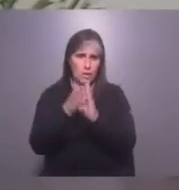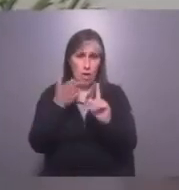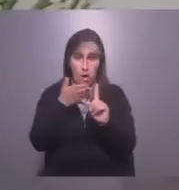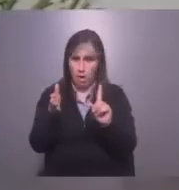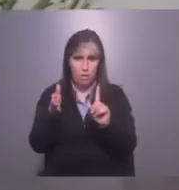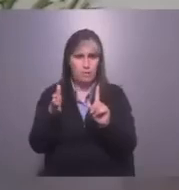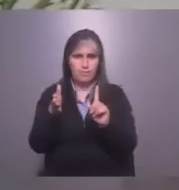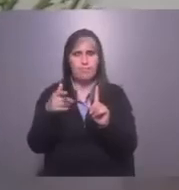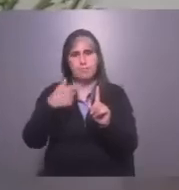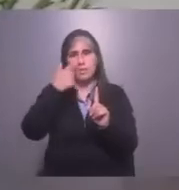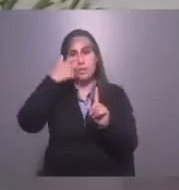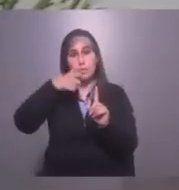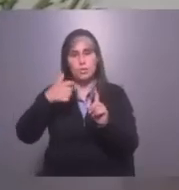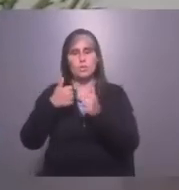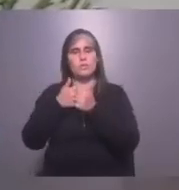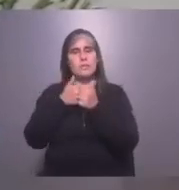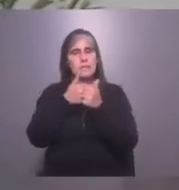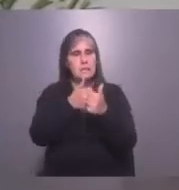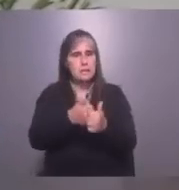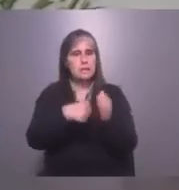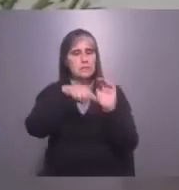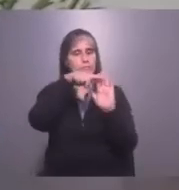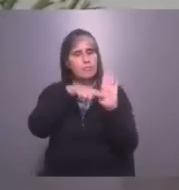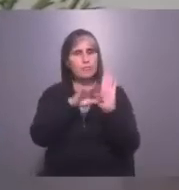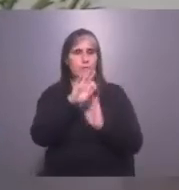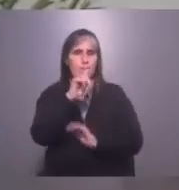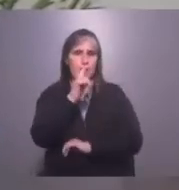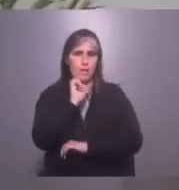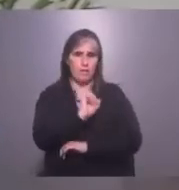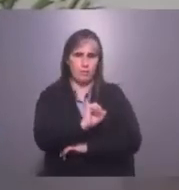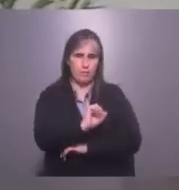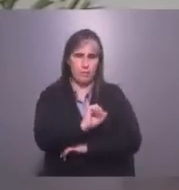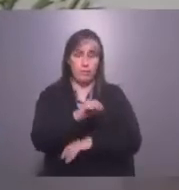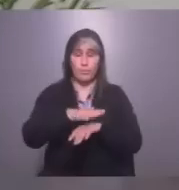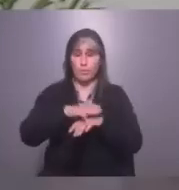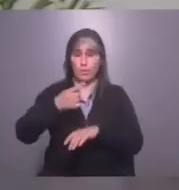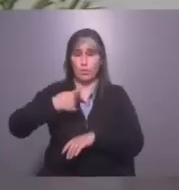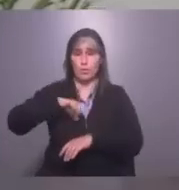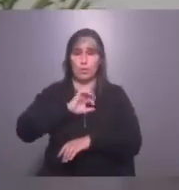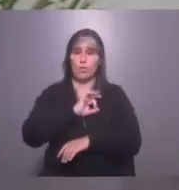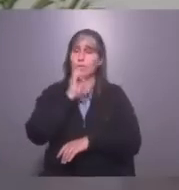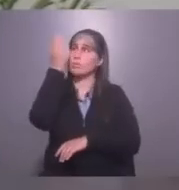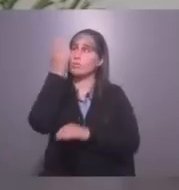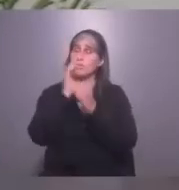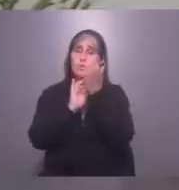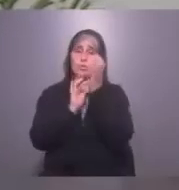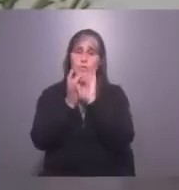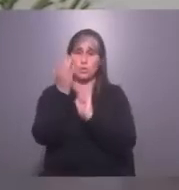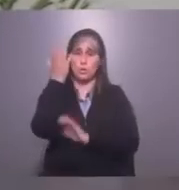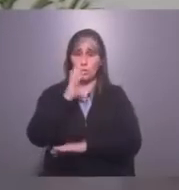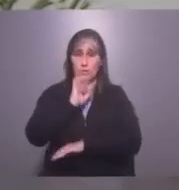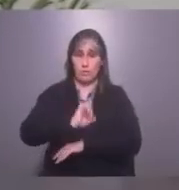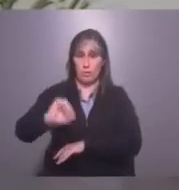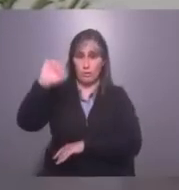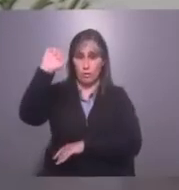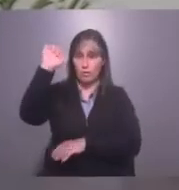sigam fielmente as exigências de sua fé. Por nosso Senhor Jesus Cristo, vosso